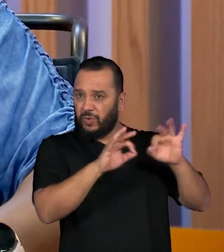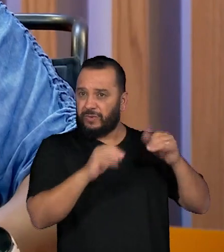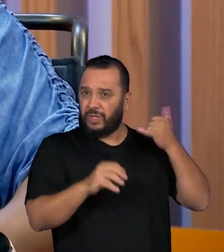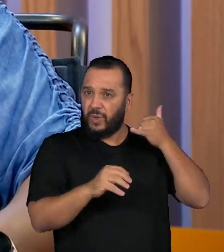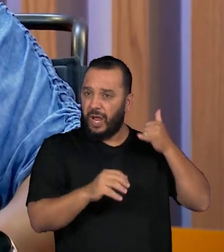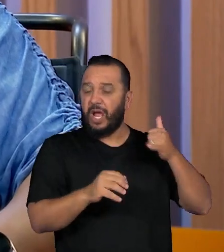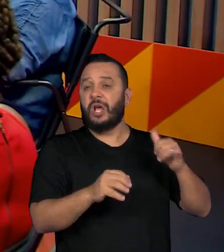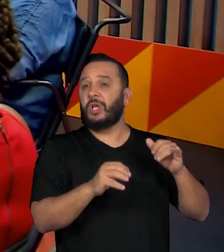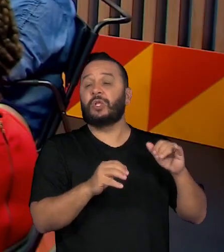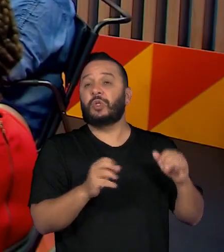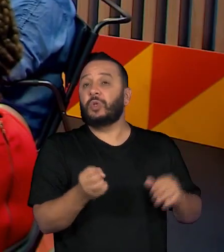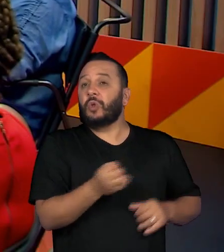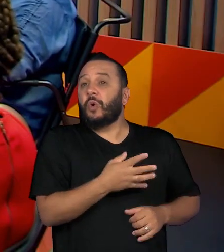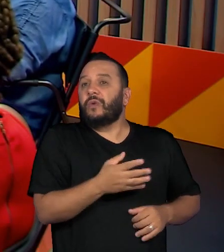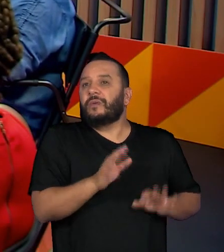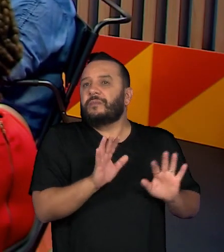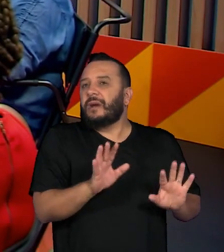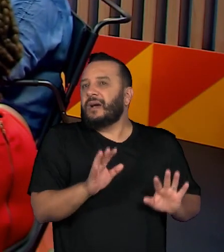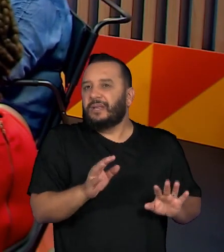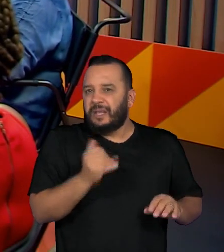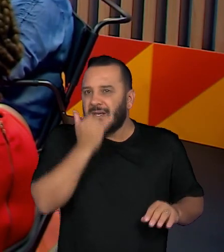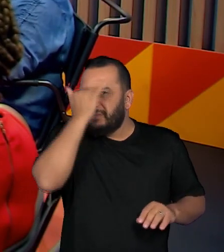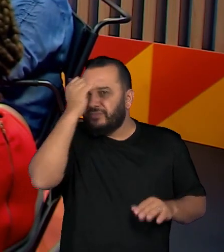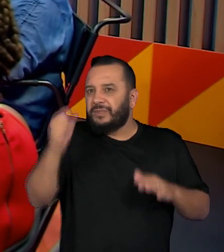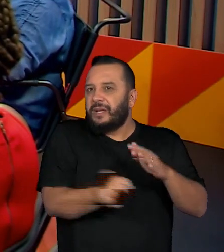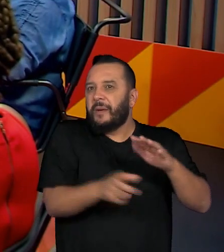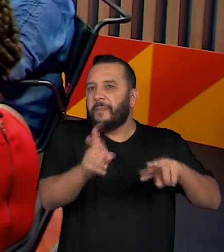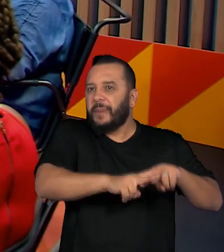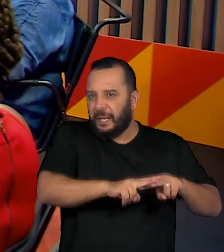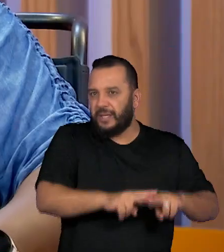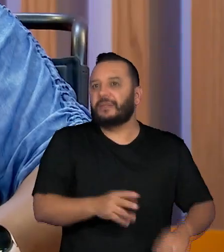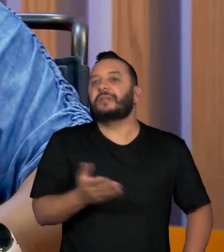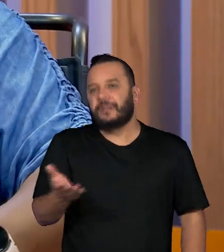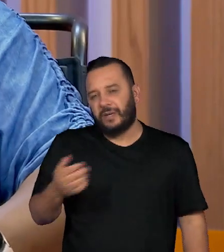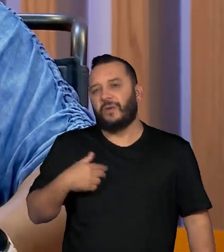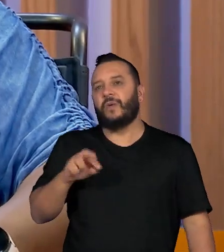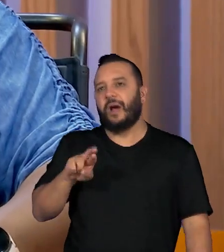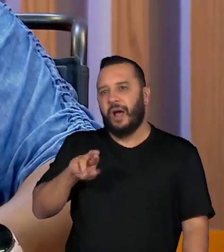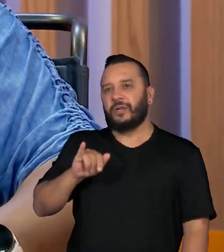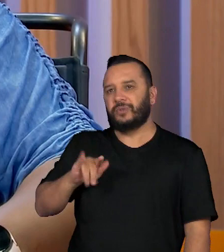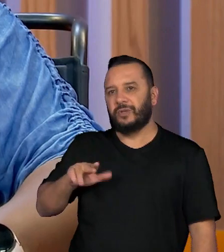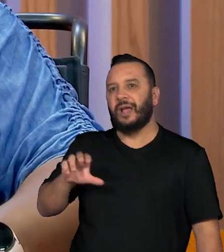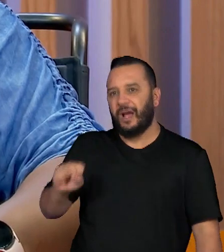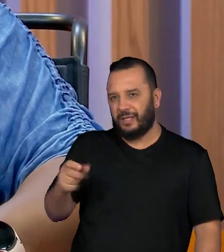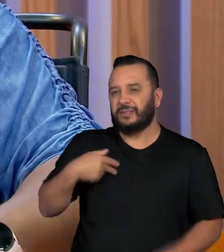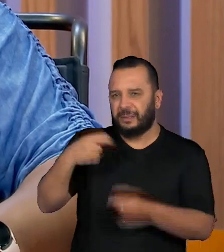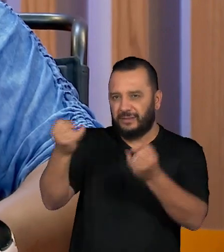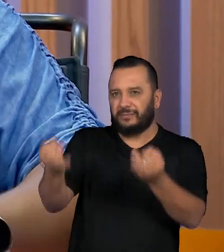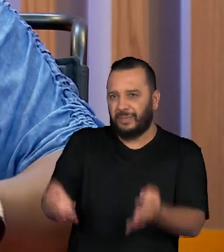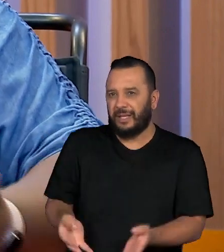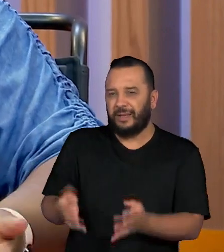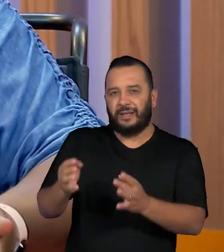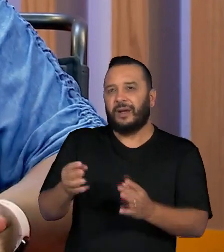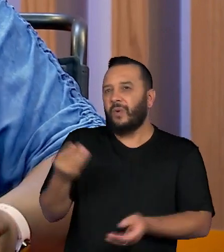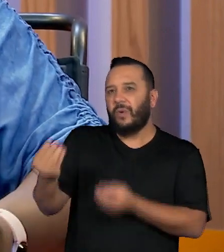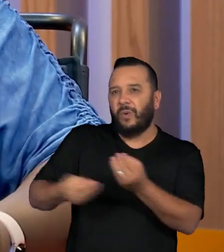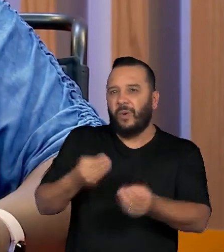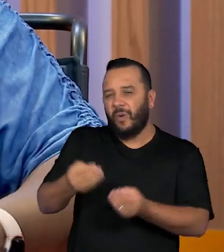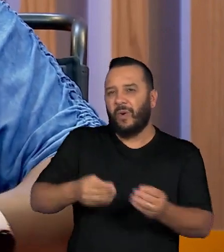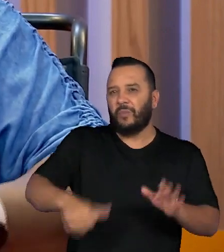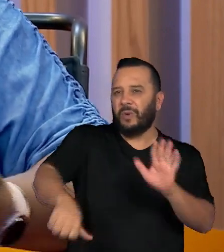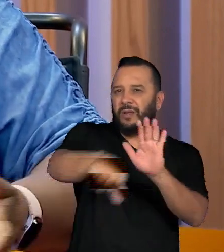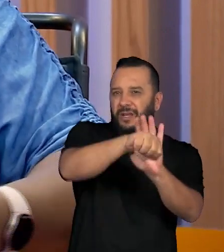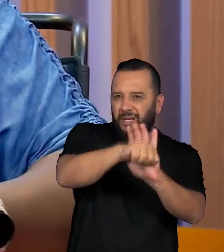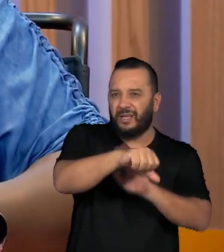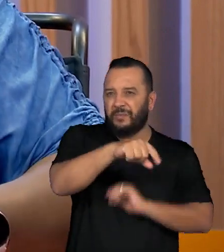mas a que preço, a que custo? Né? Então eles colocam vida, né? Lá, né? Tá tudo te esperando lá, né? Eles colocam nas músicas,